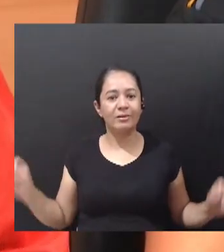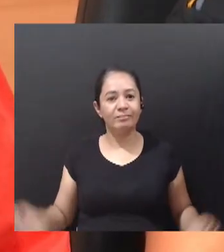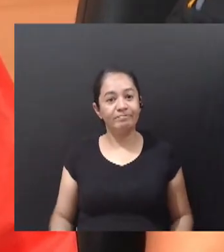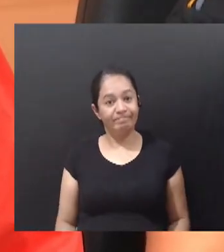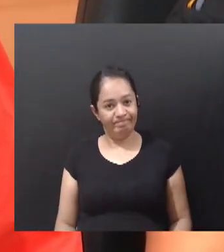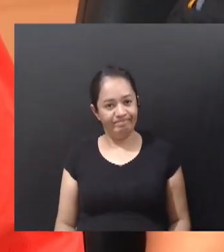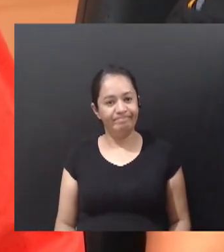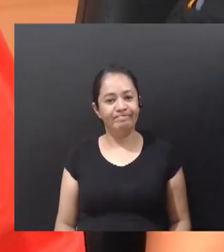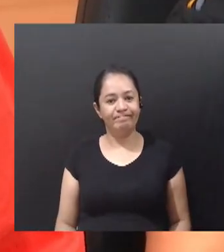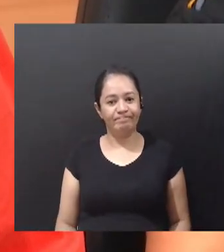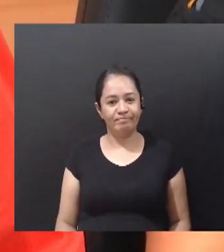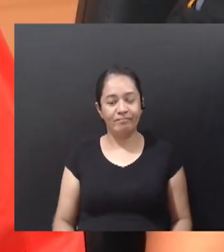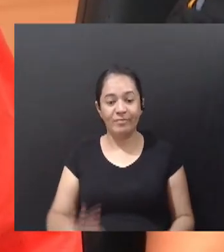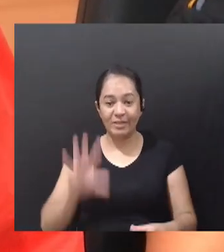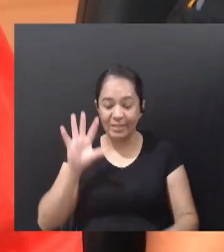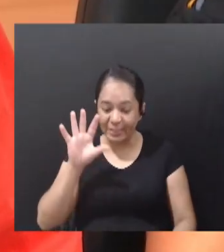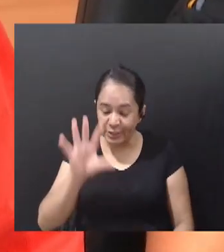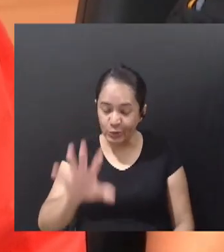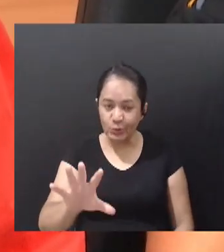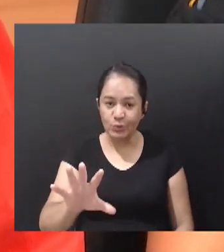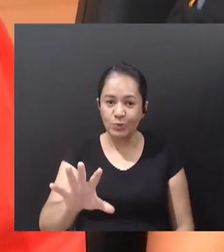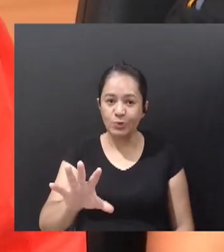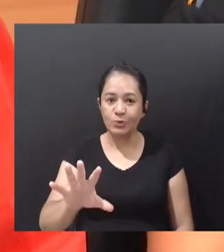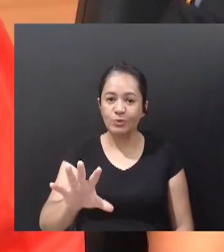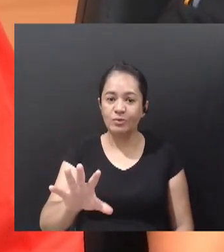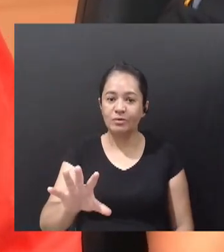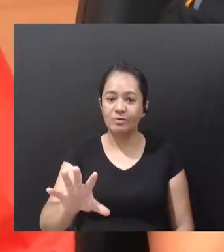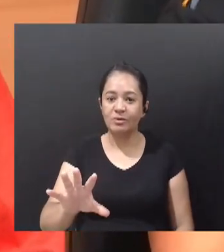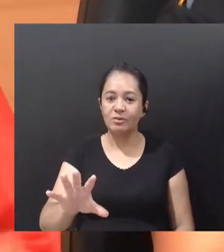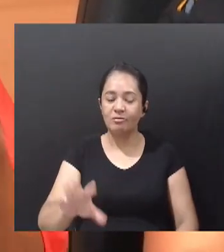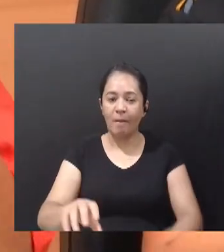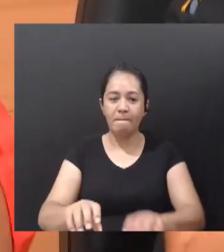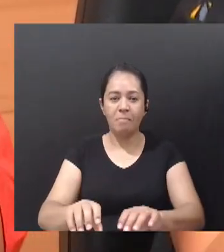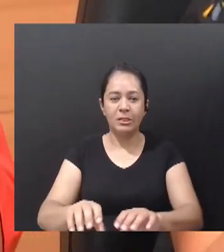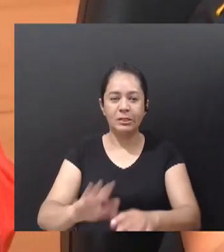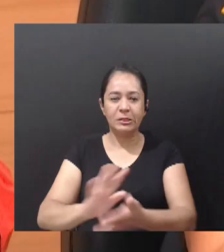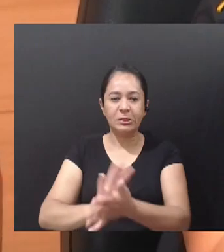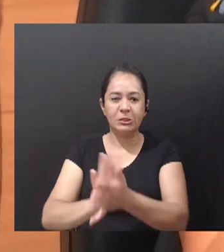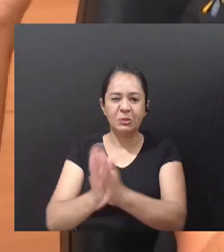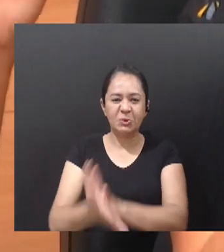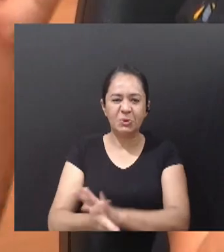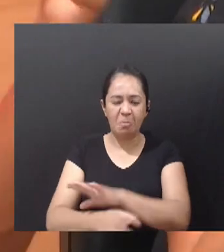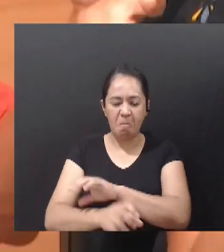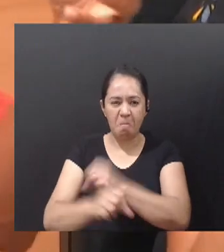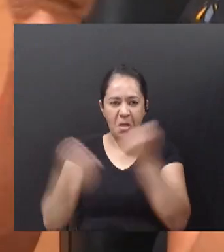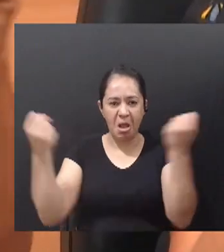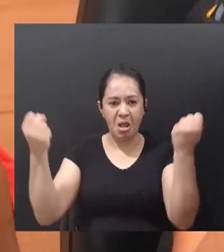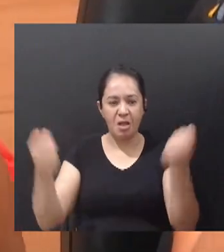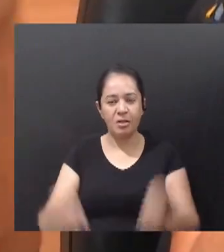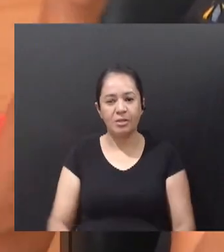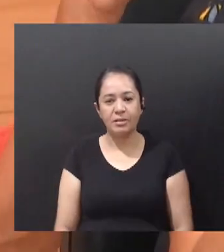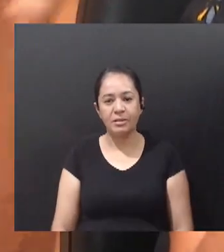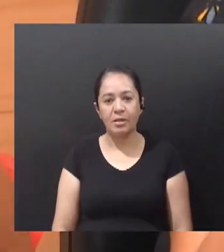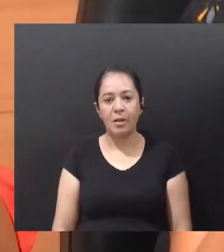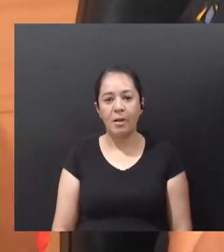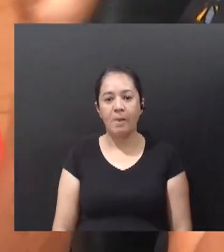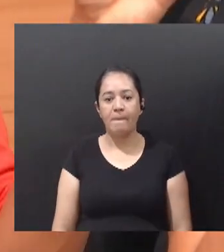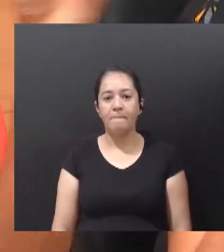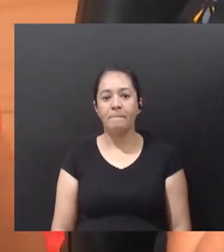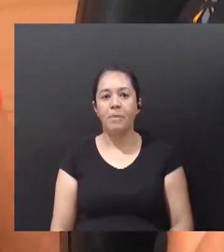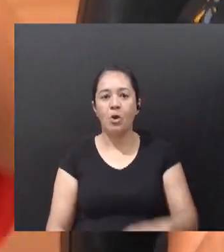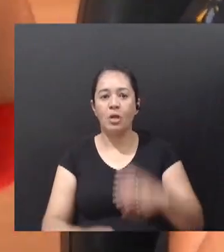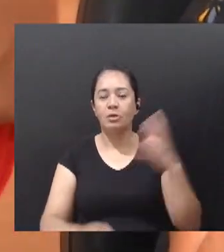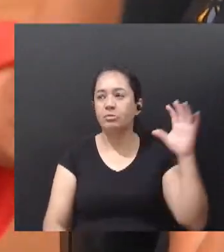Isso daí foi quebrado, não pelo ouvido que só ouve a racionalidade oficial